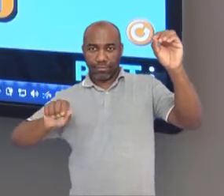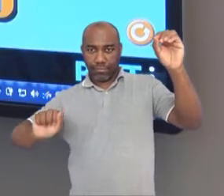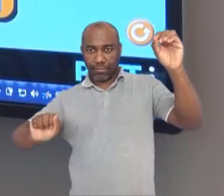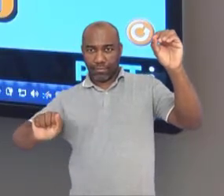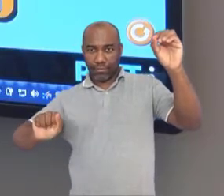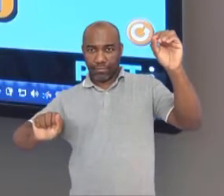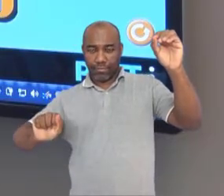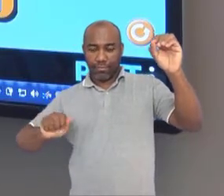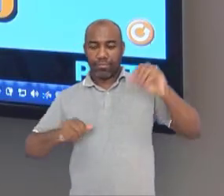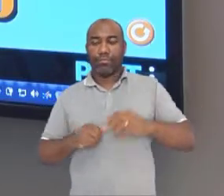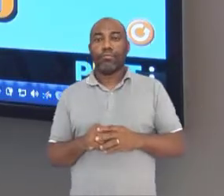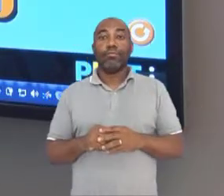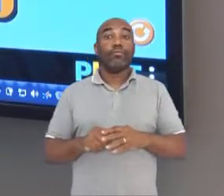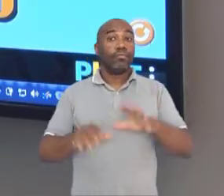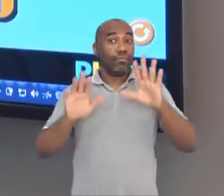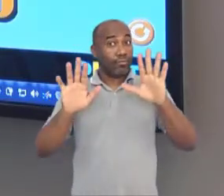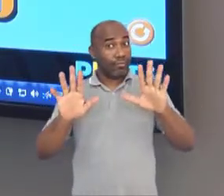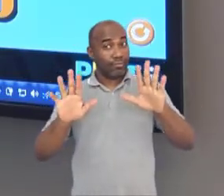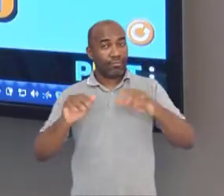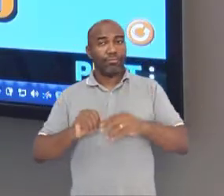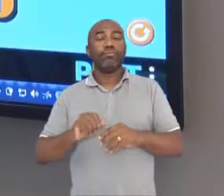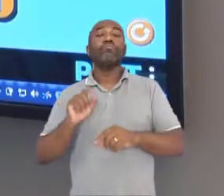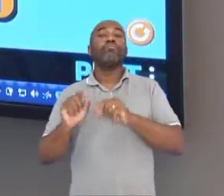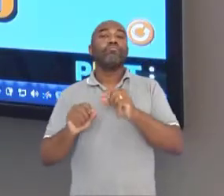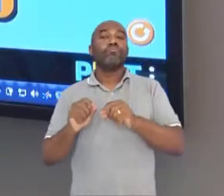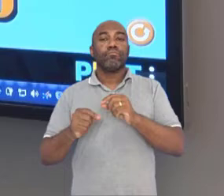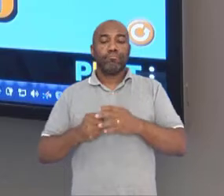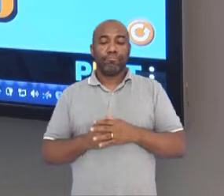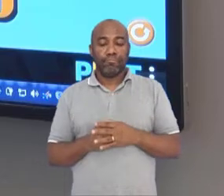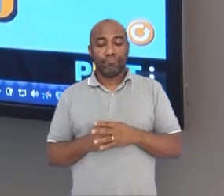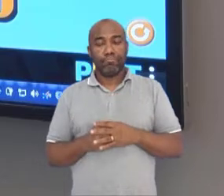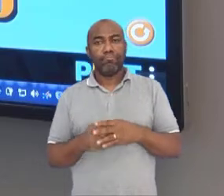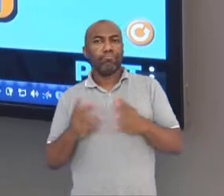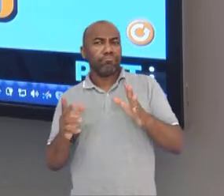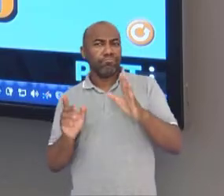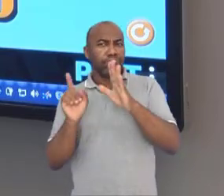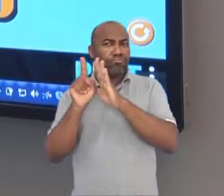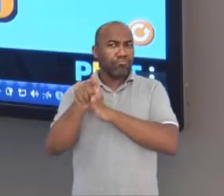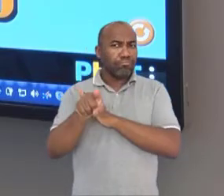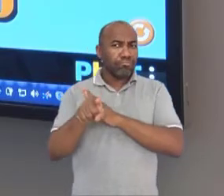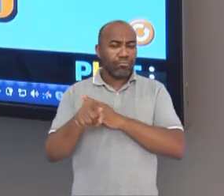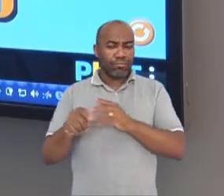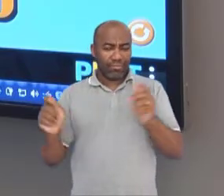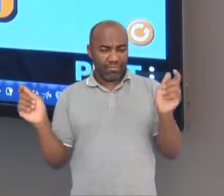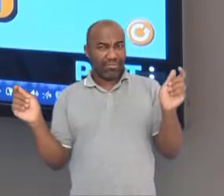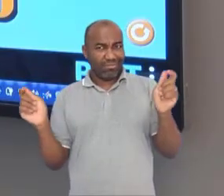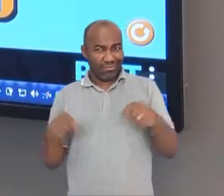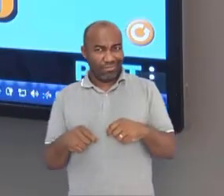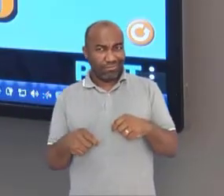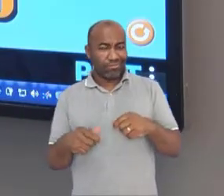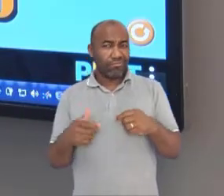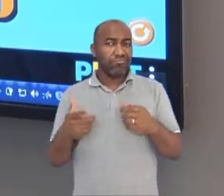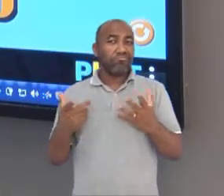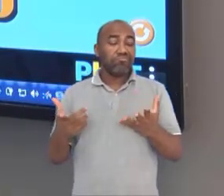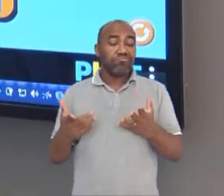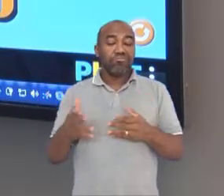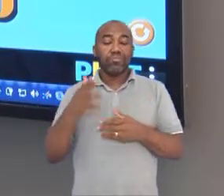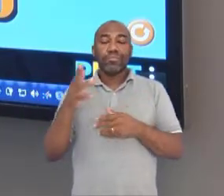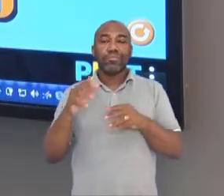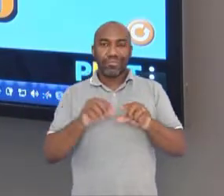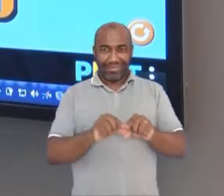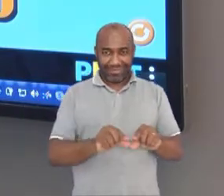Mas existe uma pergunta. Será que nesse fio, nesse condutor, dará